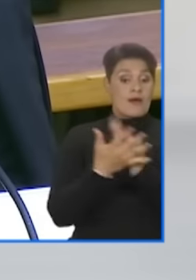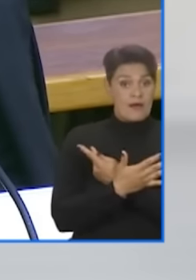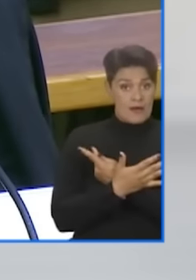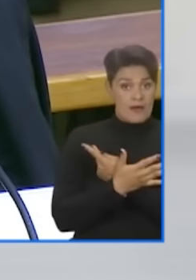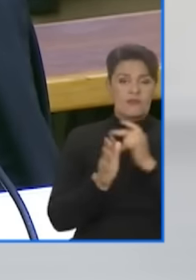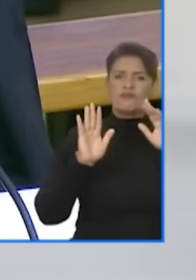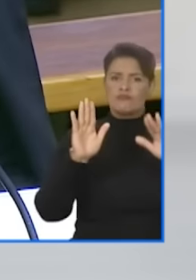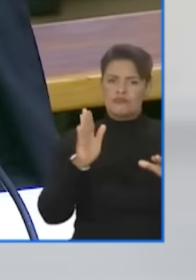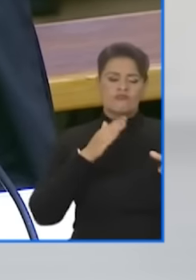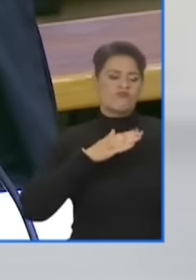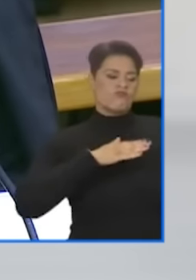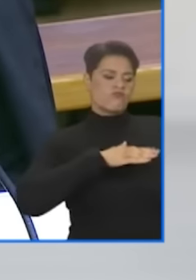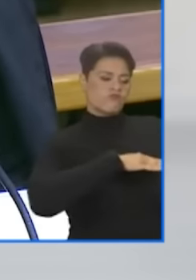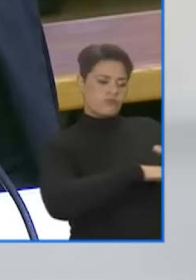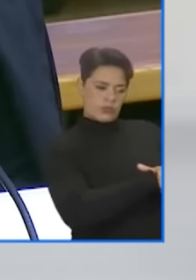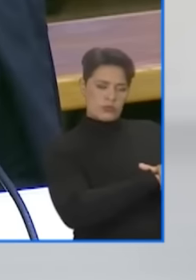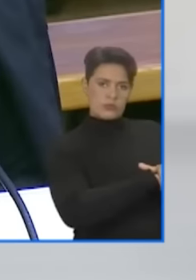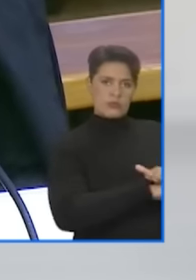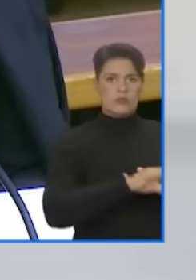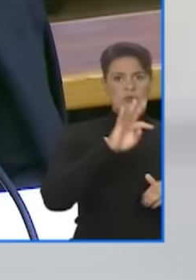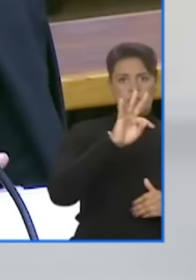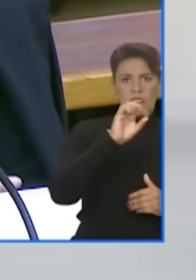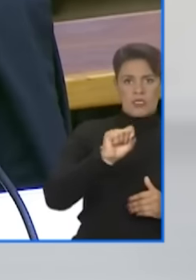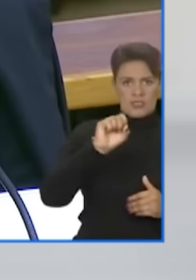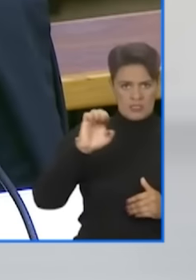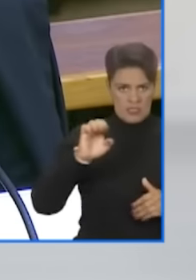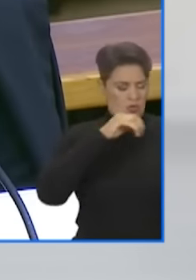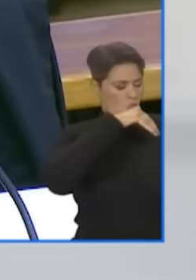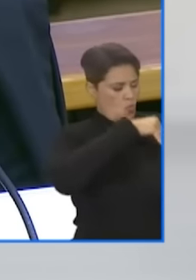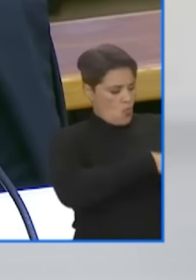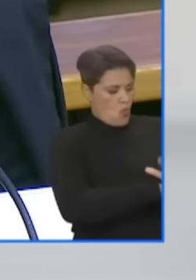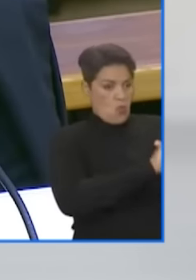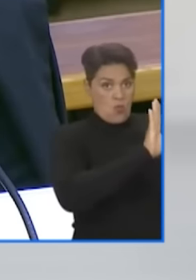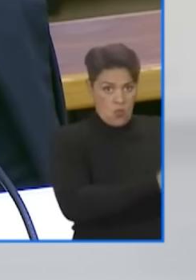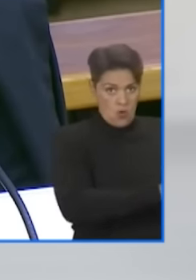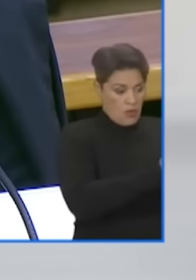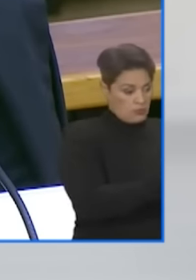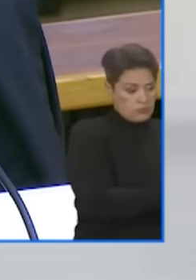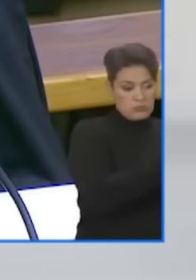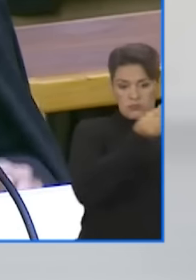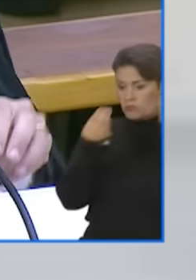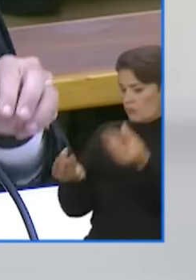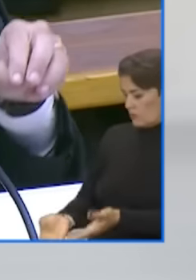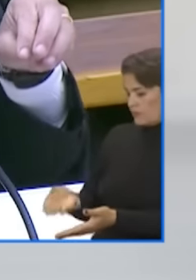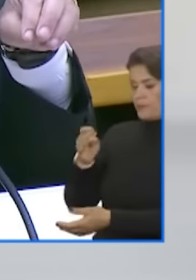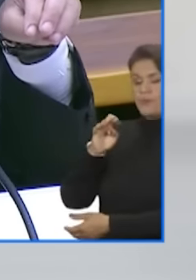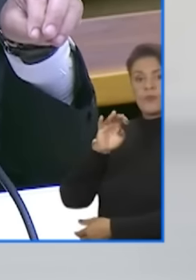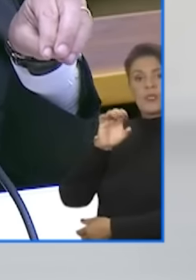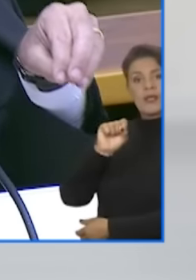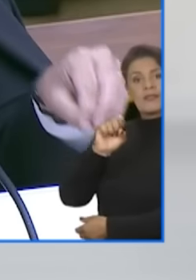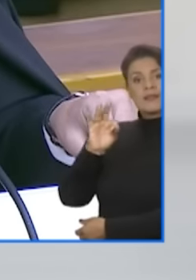E Alexandre de Moraes avançou. Hoje, essa notícia começou a circular da Folha de São Paulo